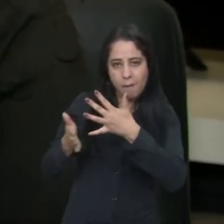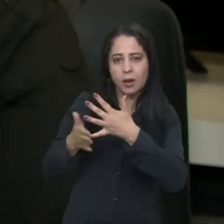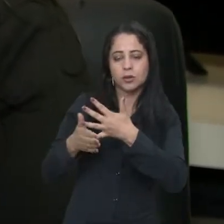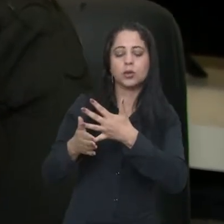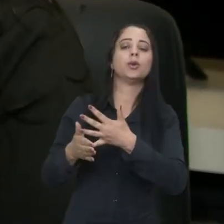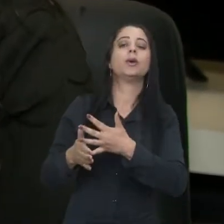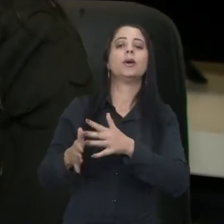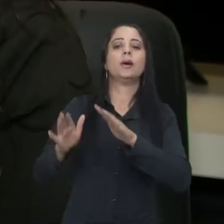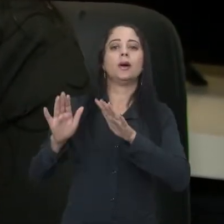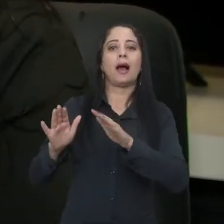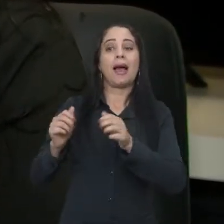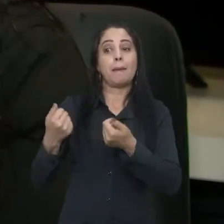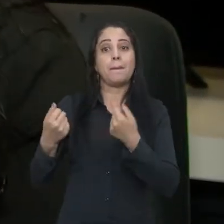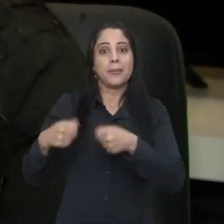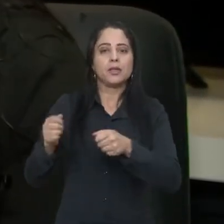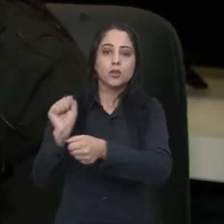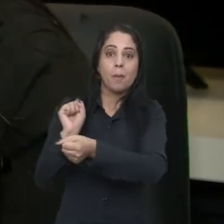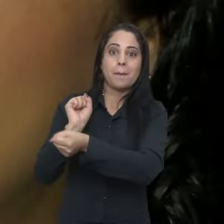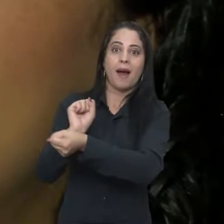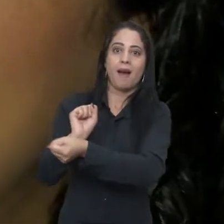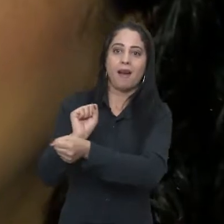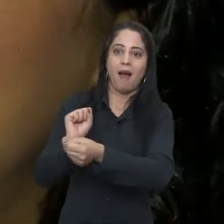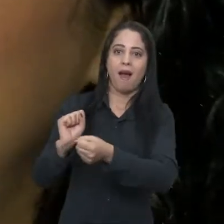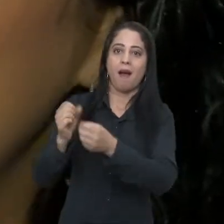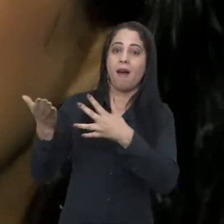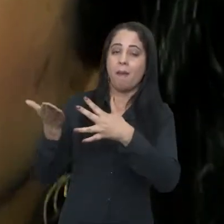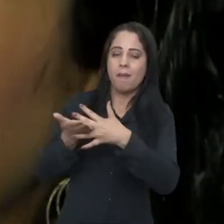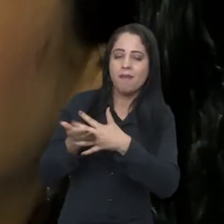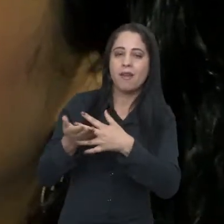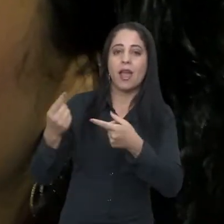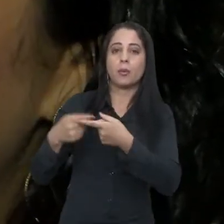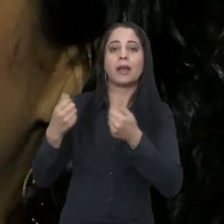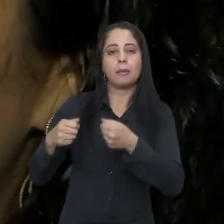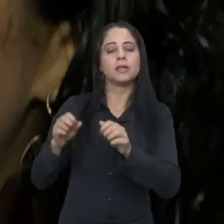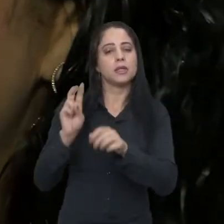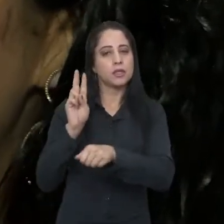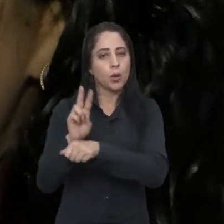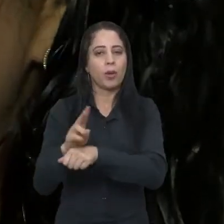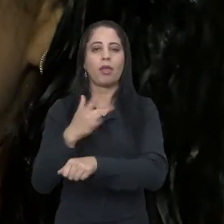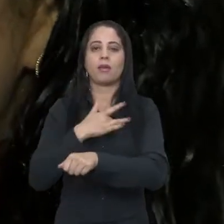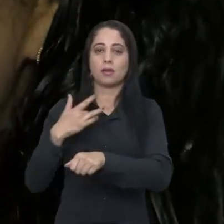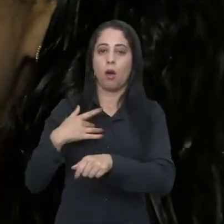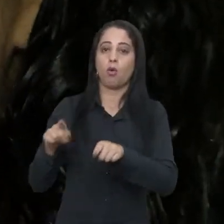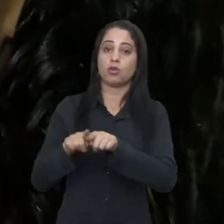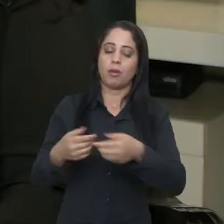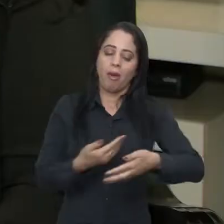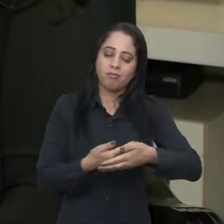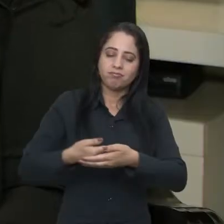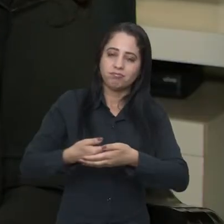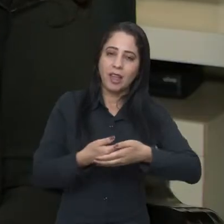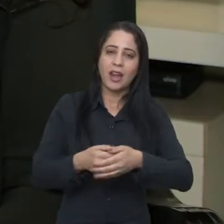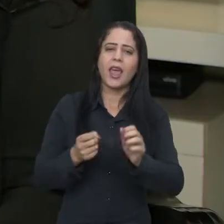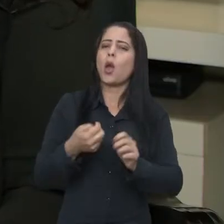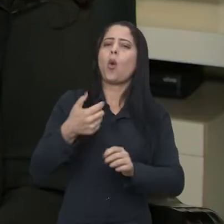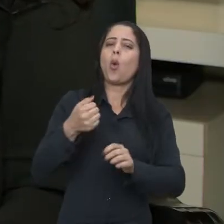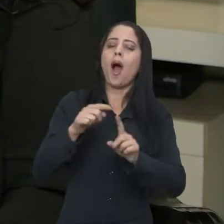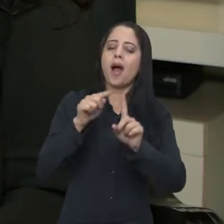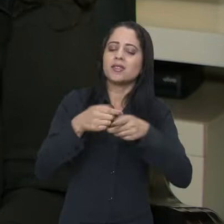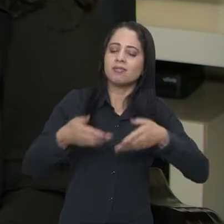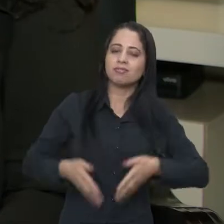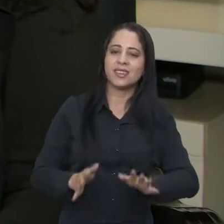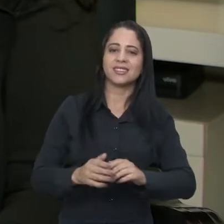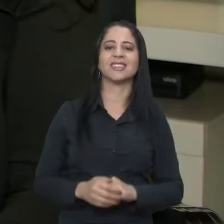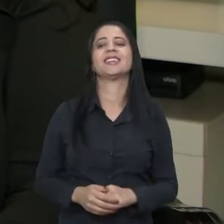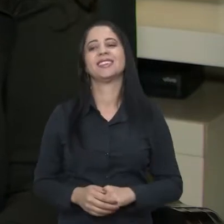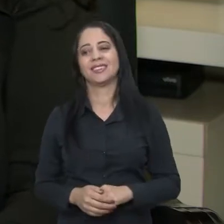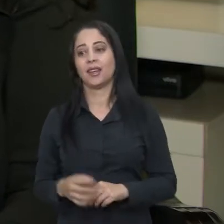um pouco a rotina e dar uma pausa no esporte para cuidar da saúde e do bebê que já está chegando sim onde eu fosse